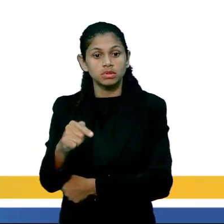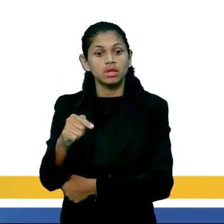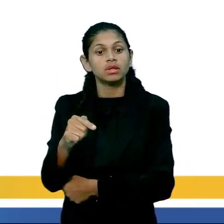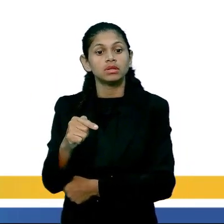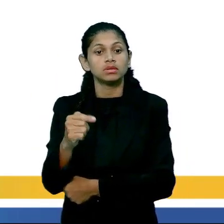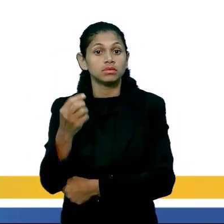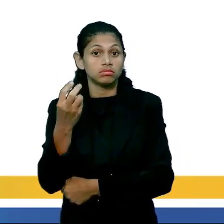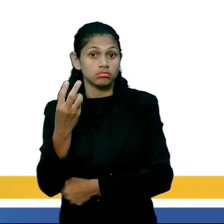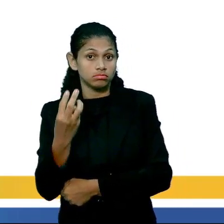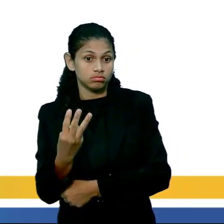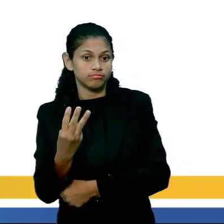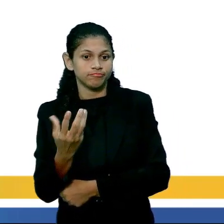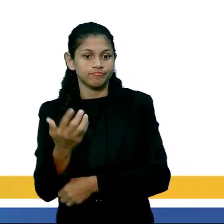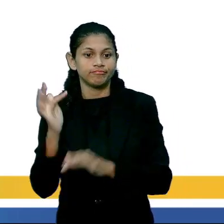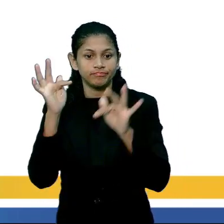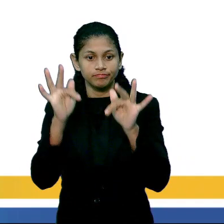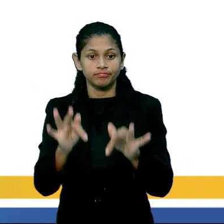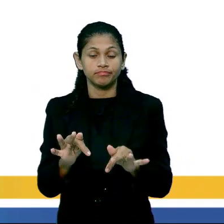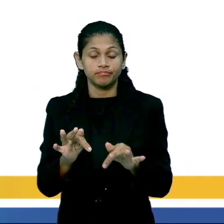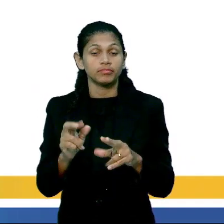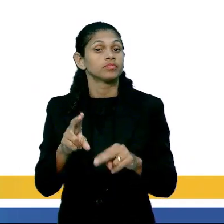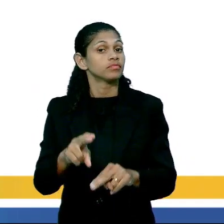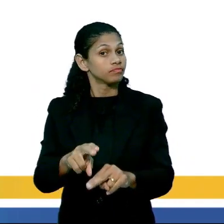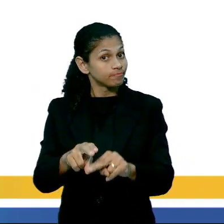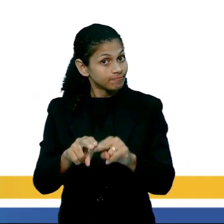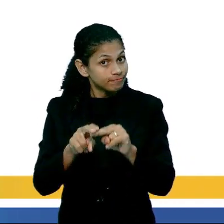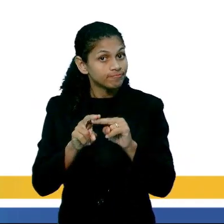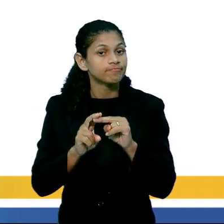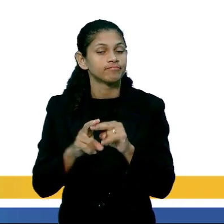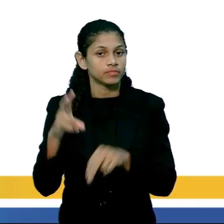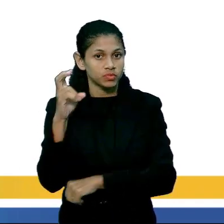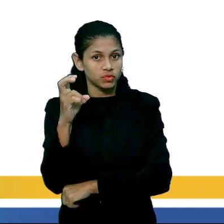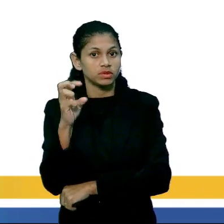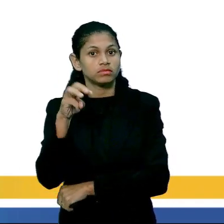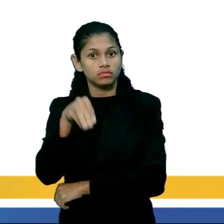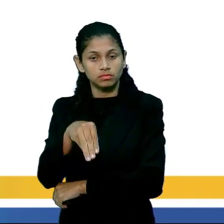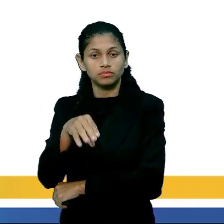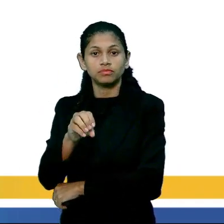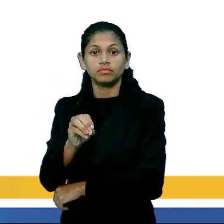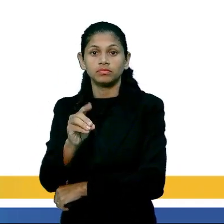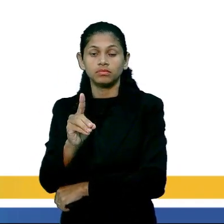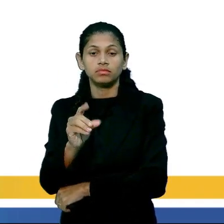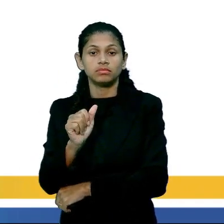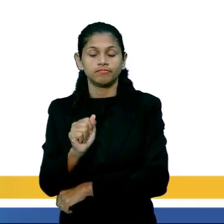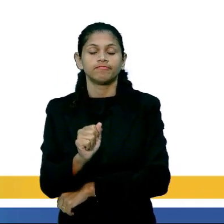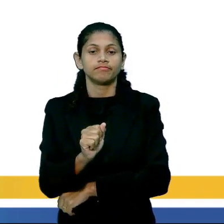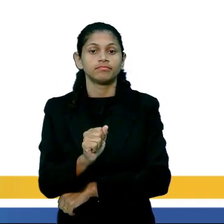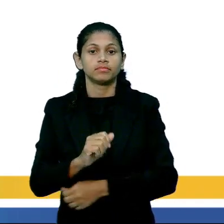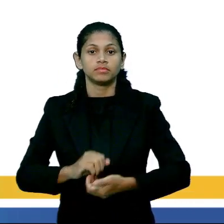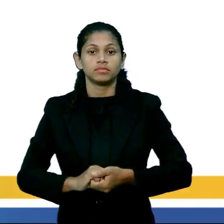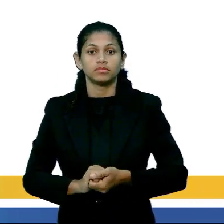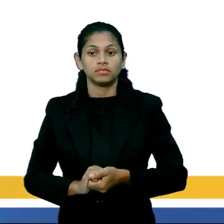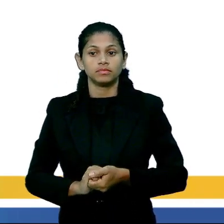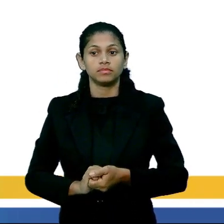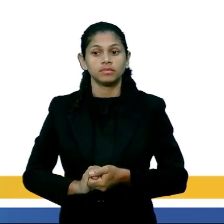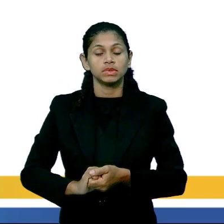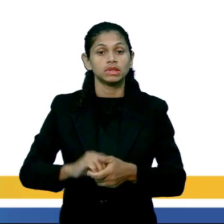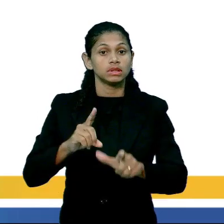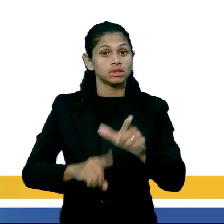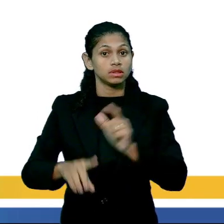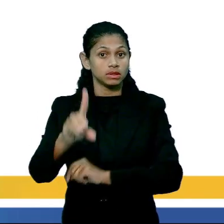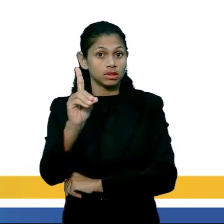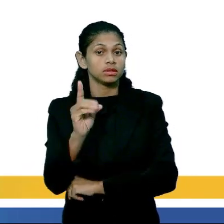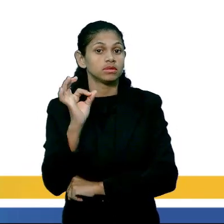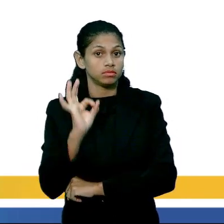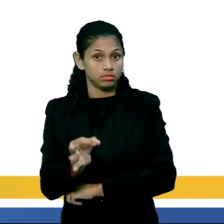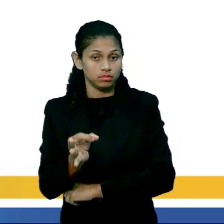no final tudo bem por isso que o 5 é a moda portanto aí a nossa alternativa correta